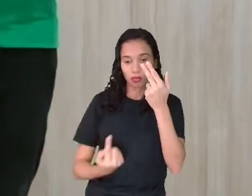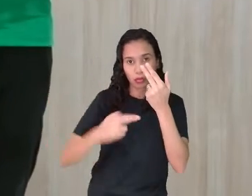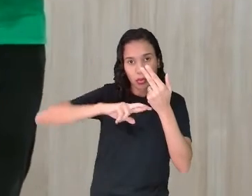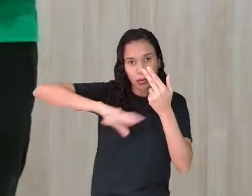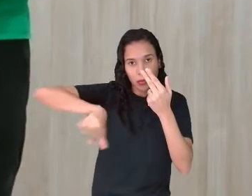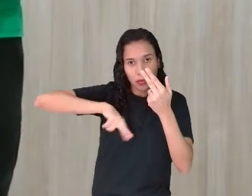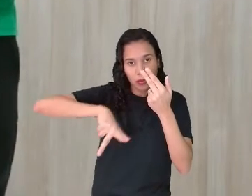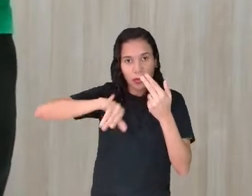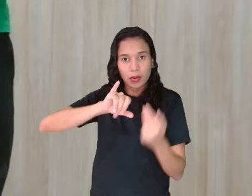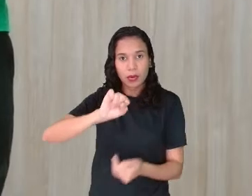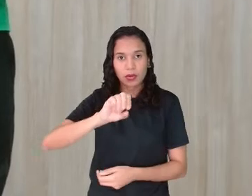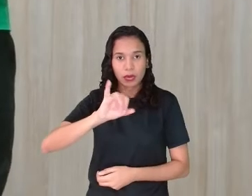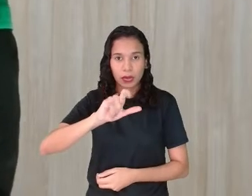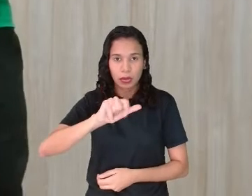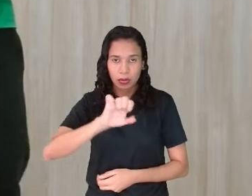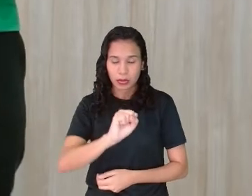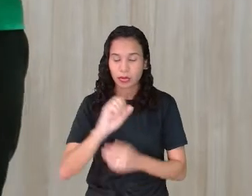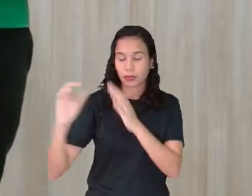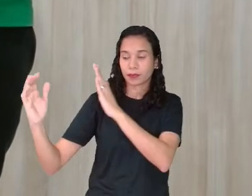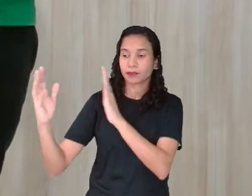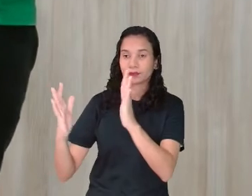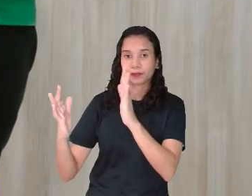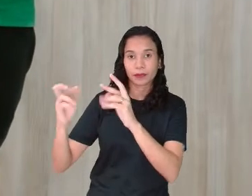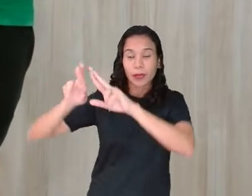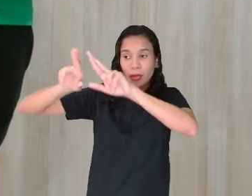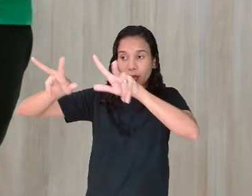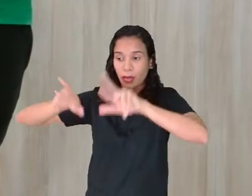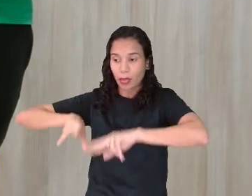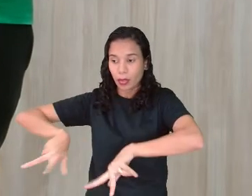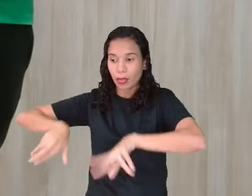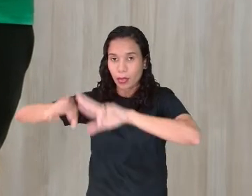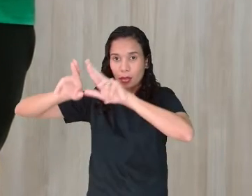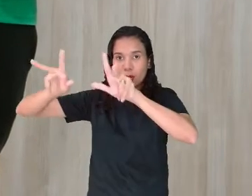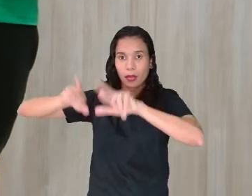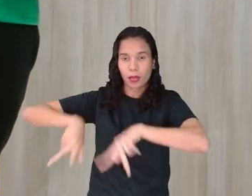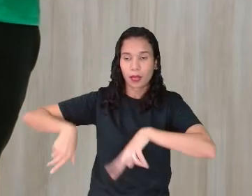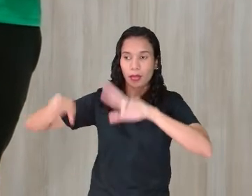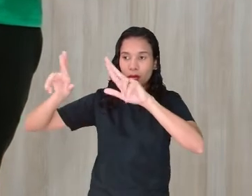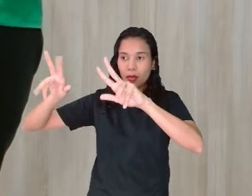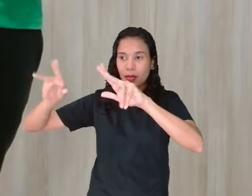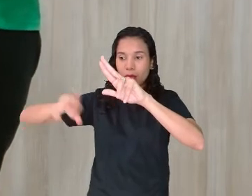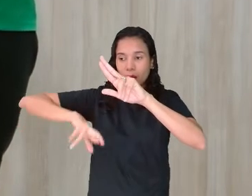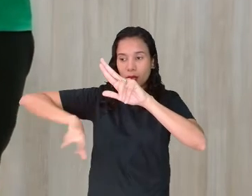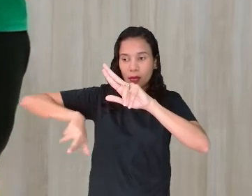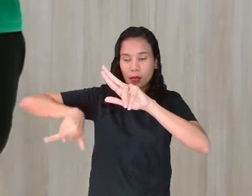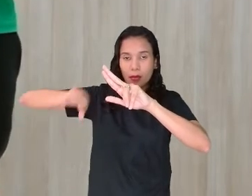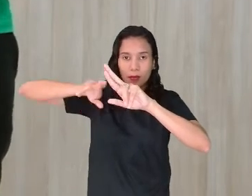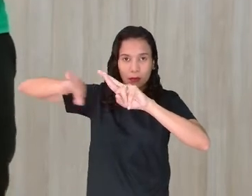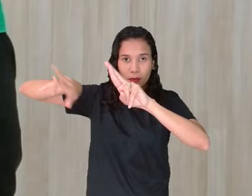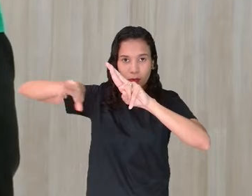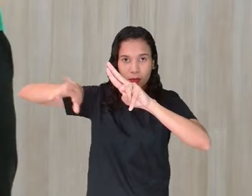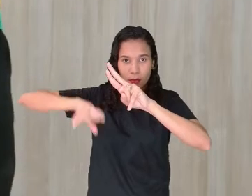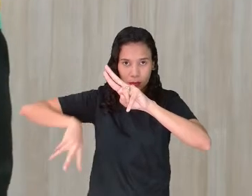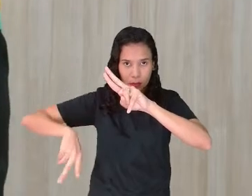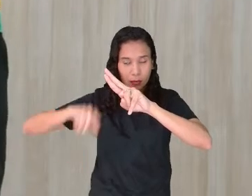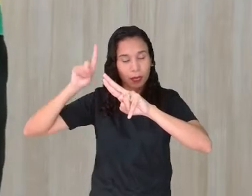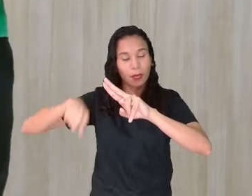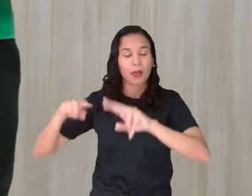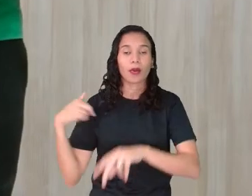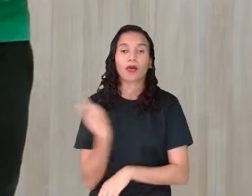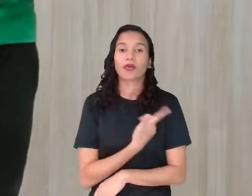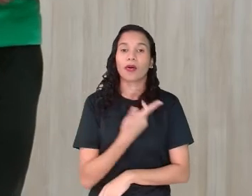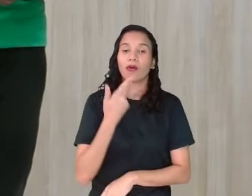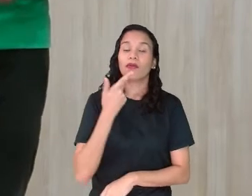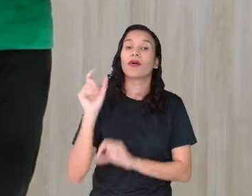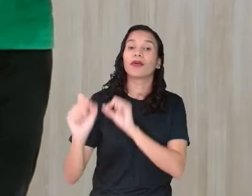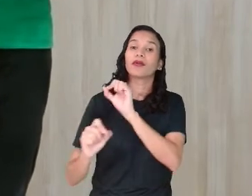diferente, isósceles. E 3 lados de medidas diferentes e 3 ângulos de medidas diferentes, a gente tem aí